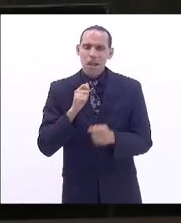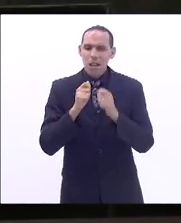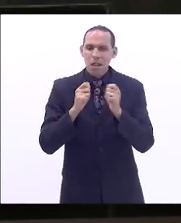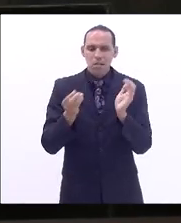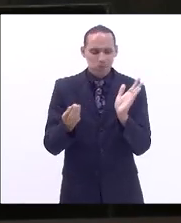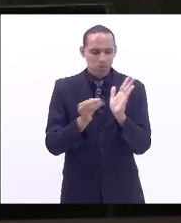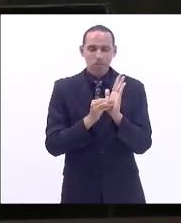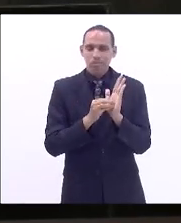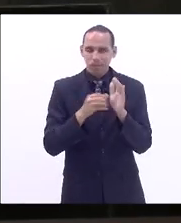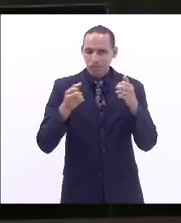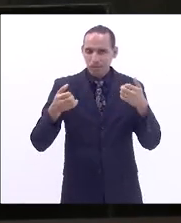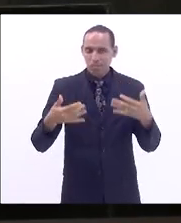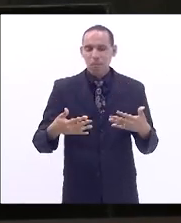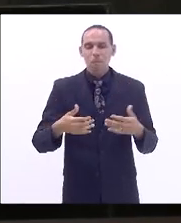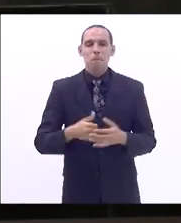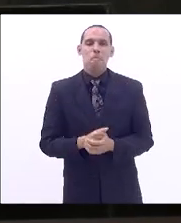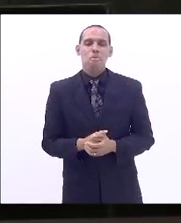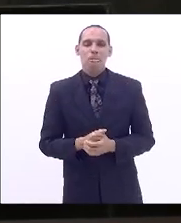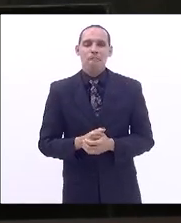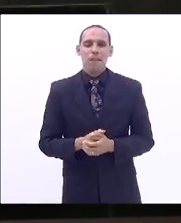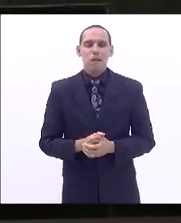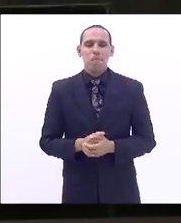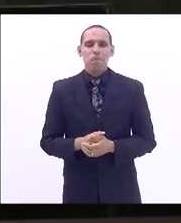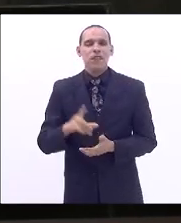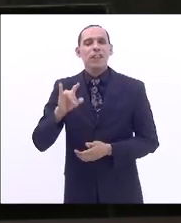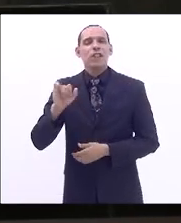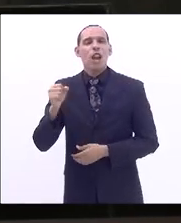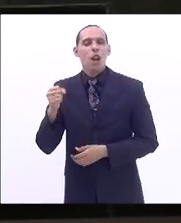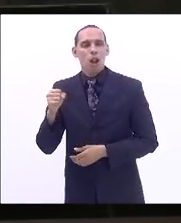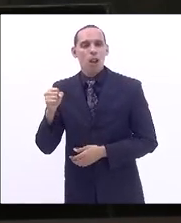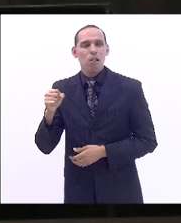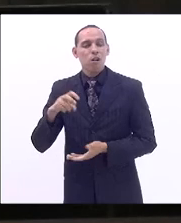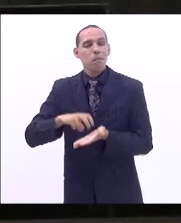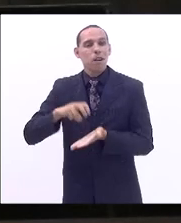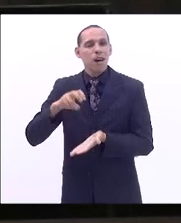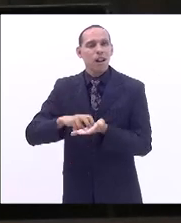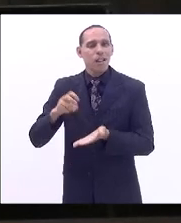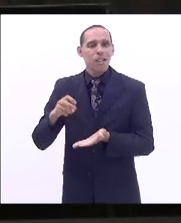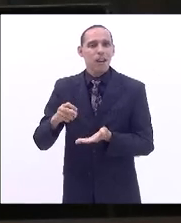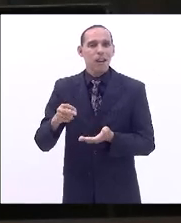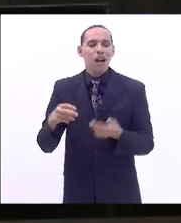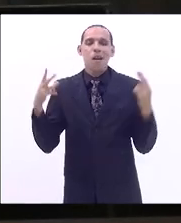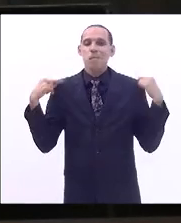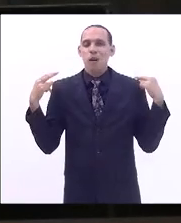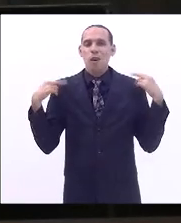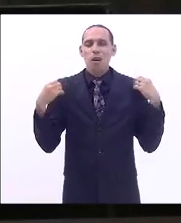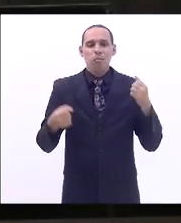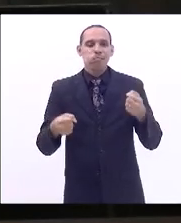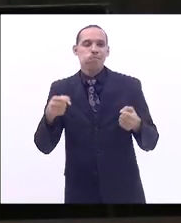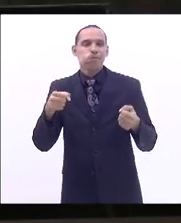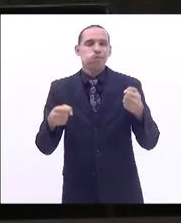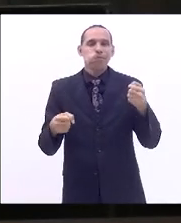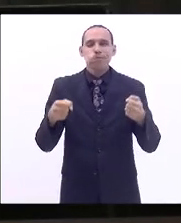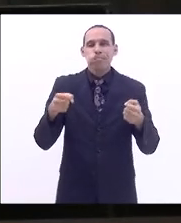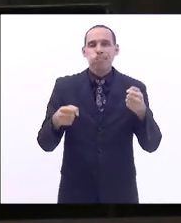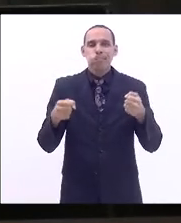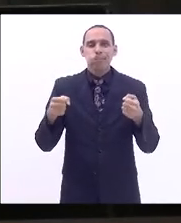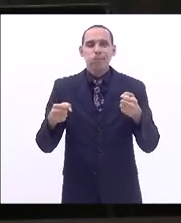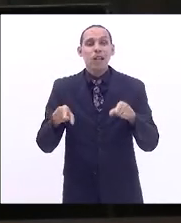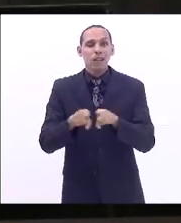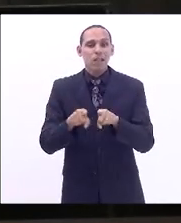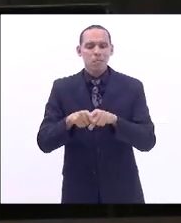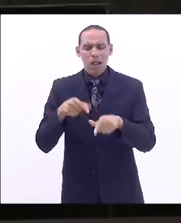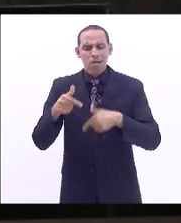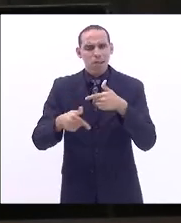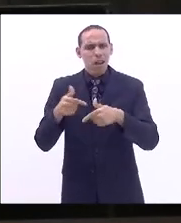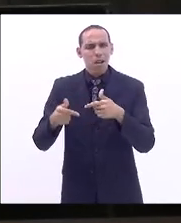que dizia na manhã do último dia 8 um motorista de aplicativo e montador de móveis Jefferson